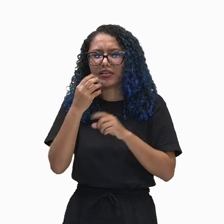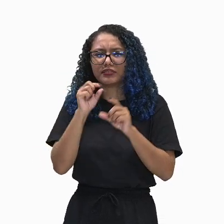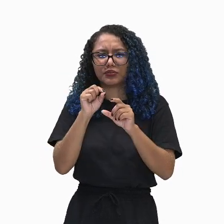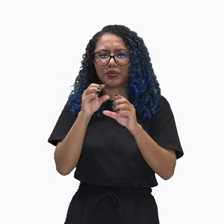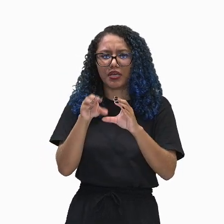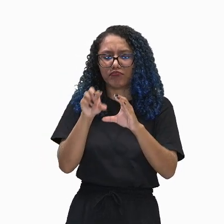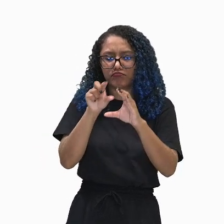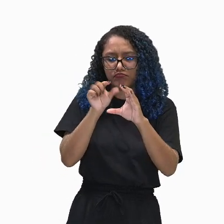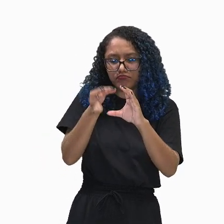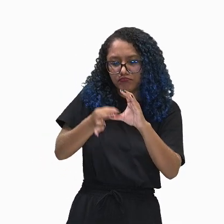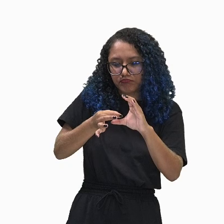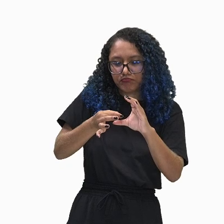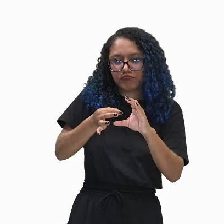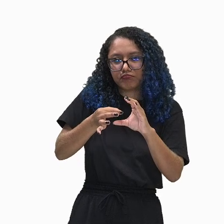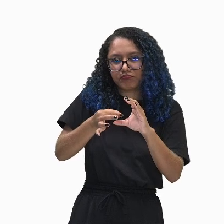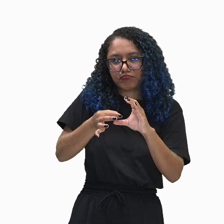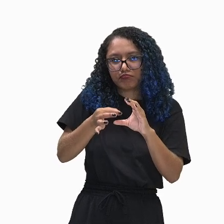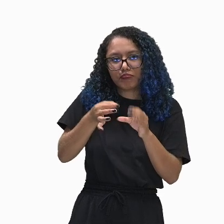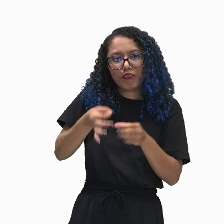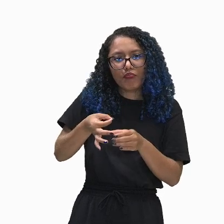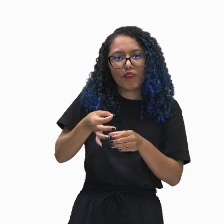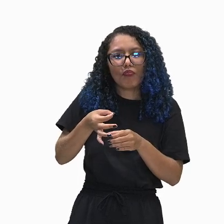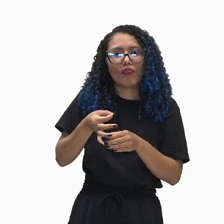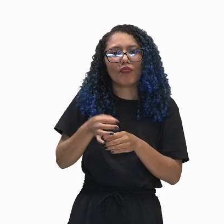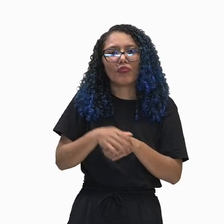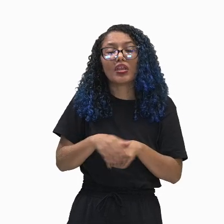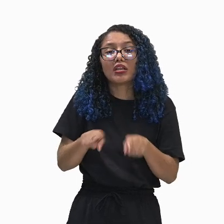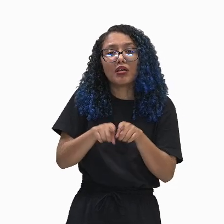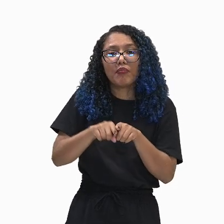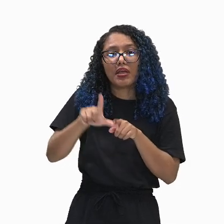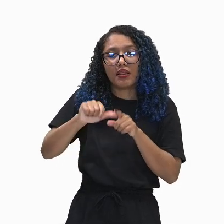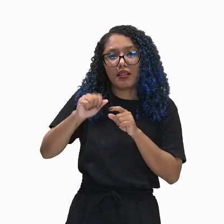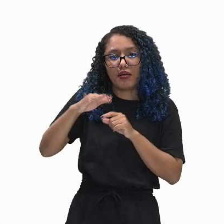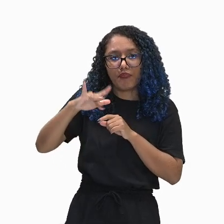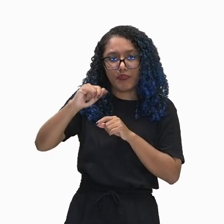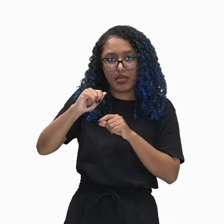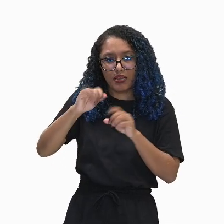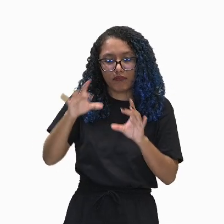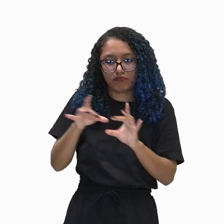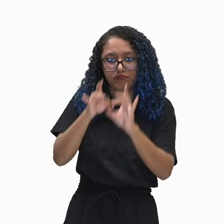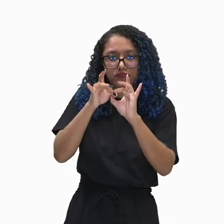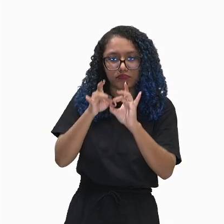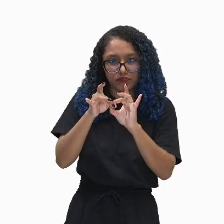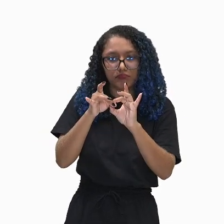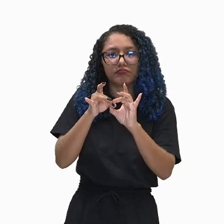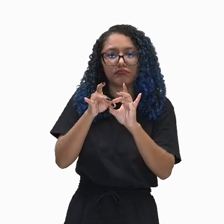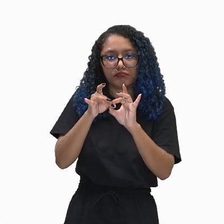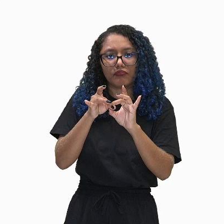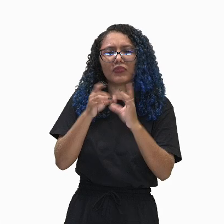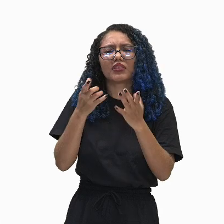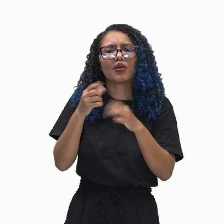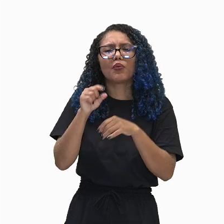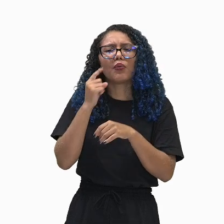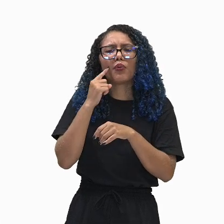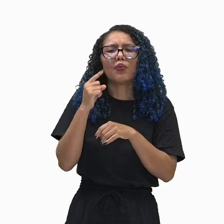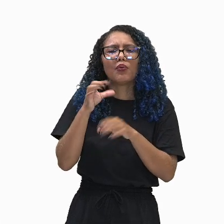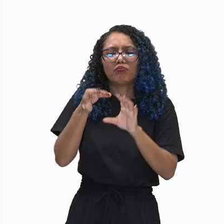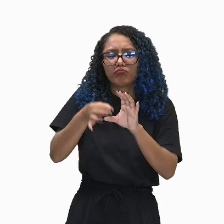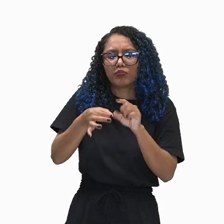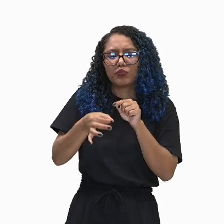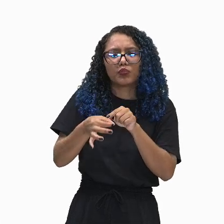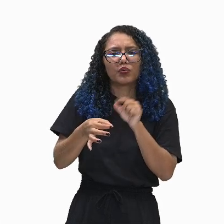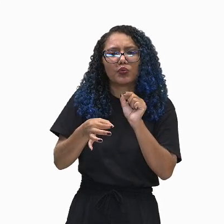pelas lamelas, que serão as pontes que ligam os tilacoides entre si. Esses tilacoides costumam